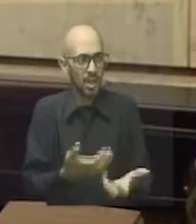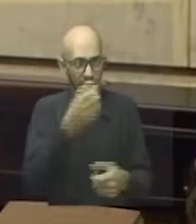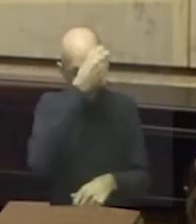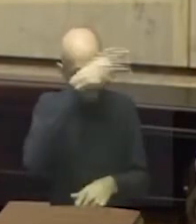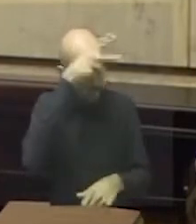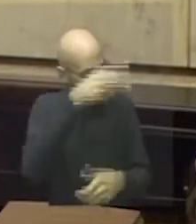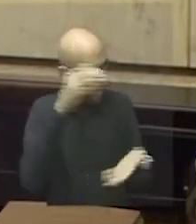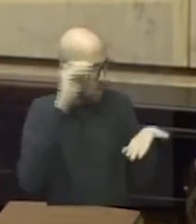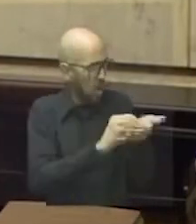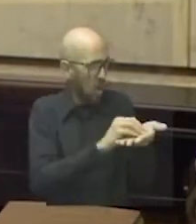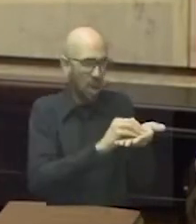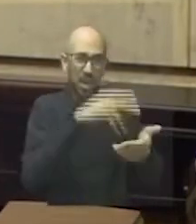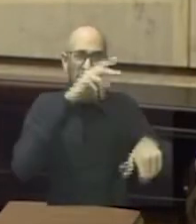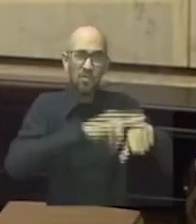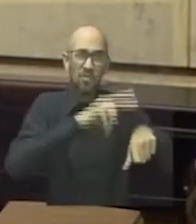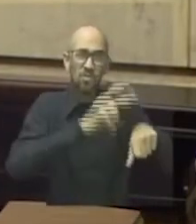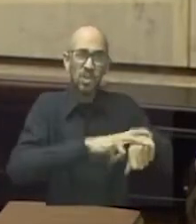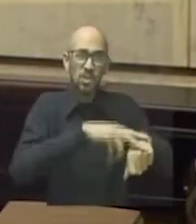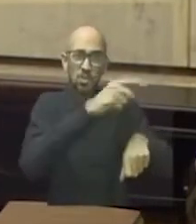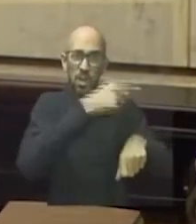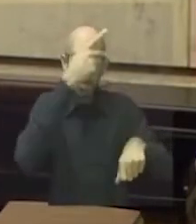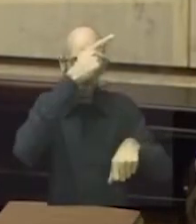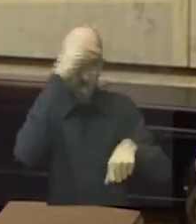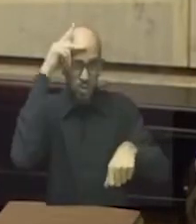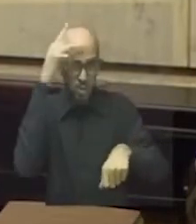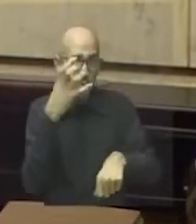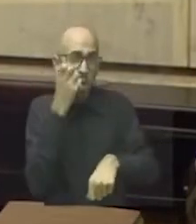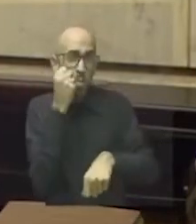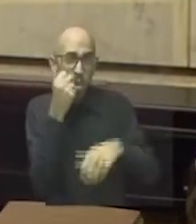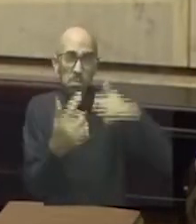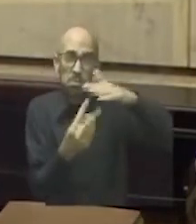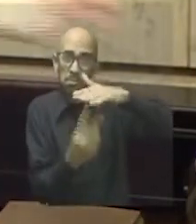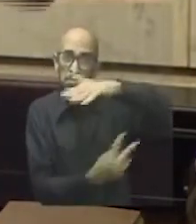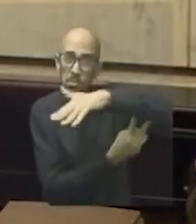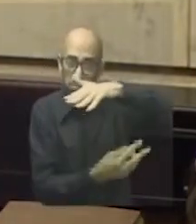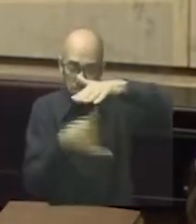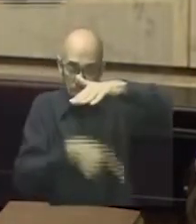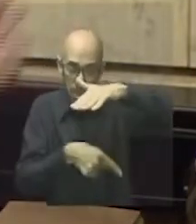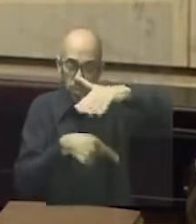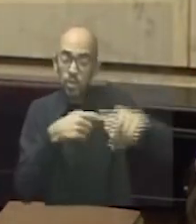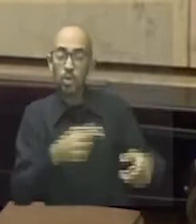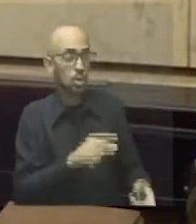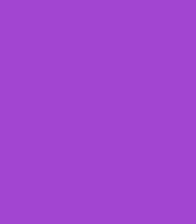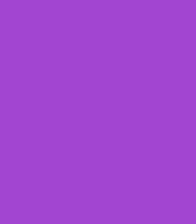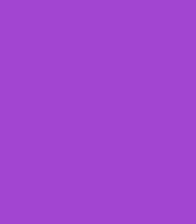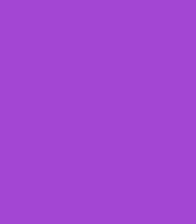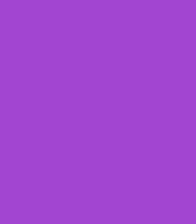de vidro para impedir que essa pessoa durma embaixo de viaduto? Que isso? Que isso?